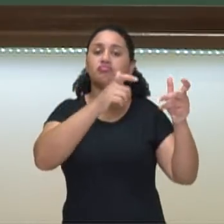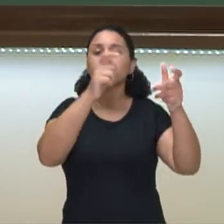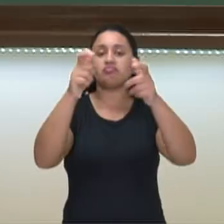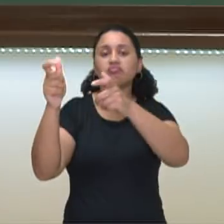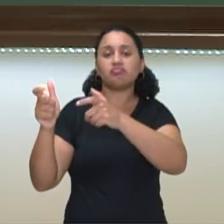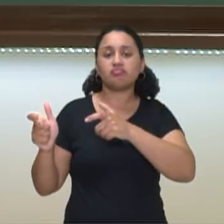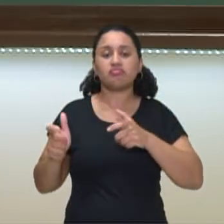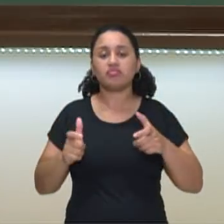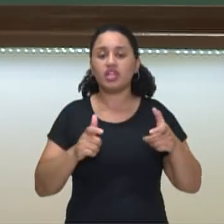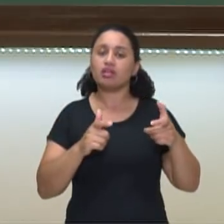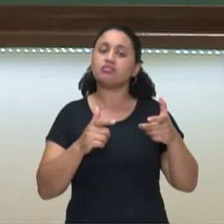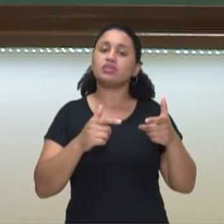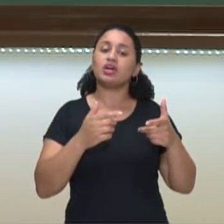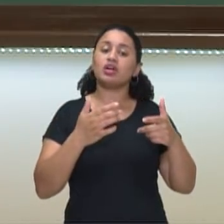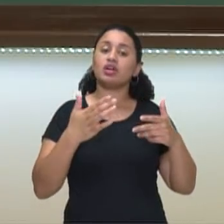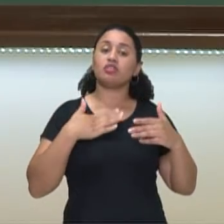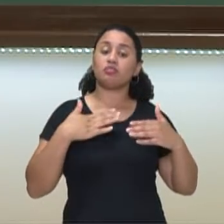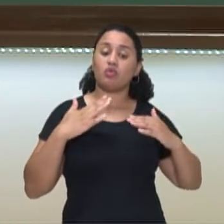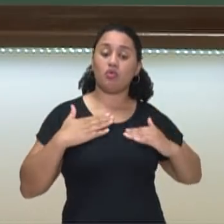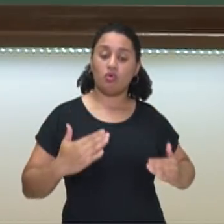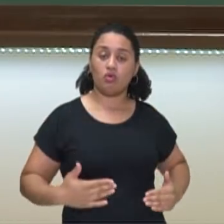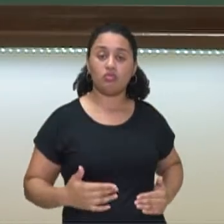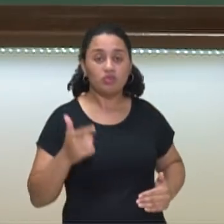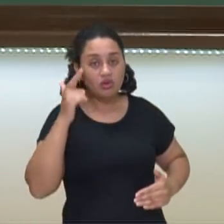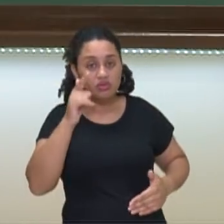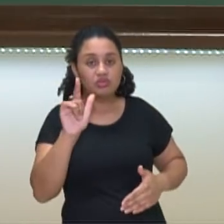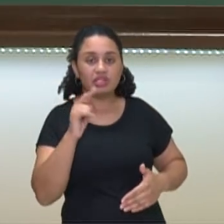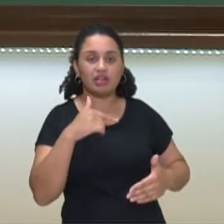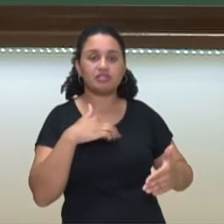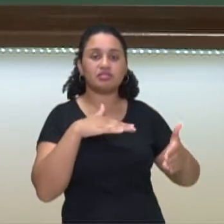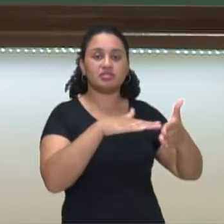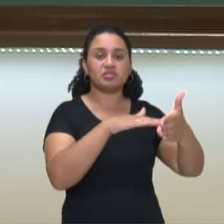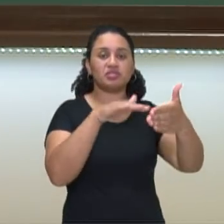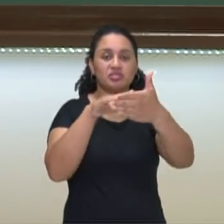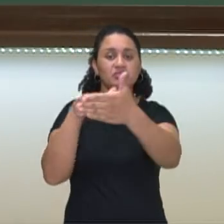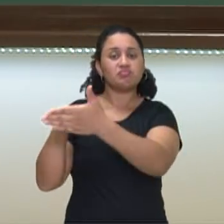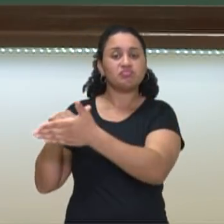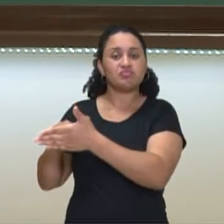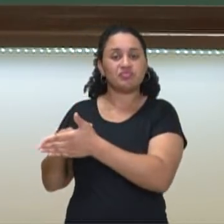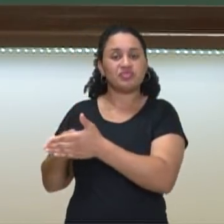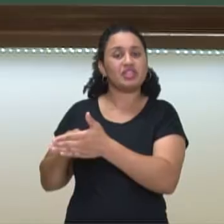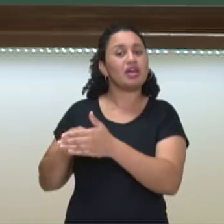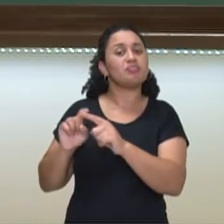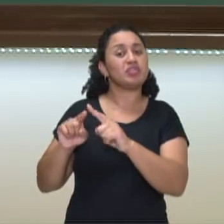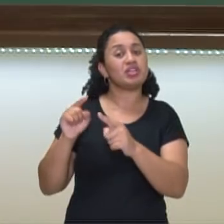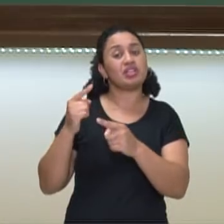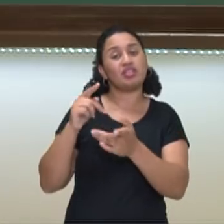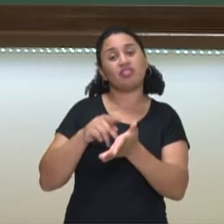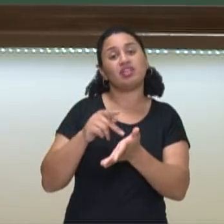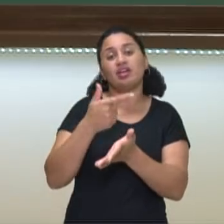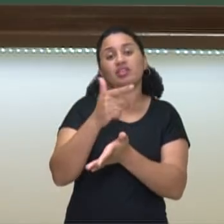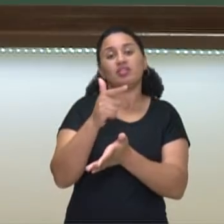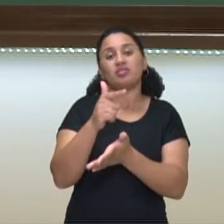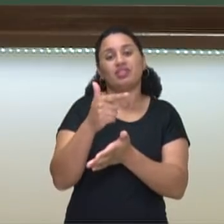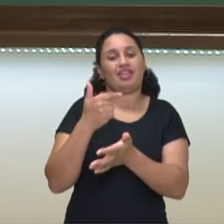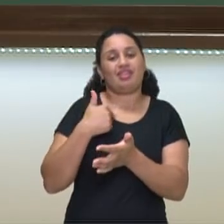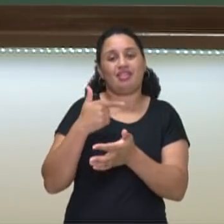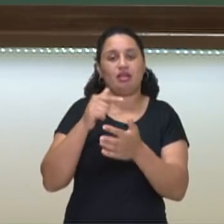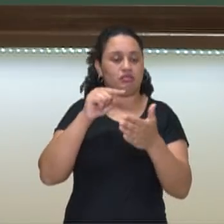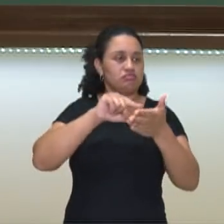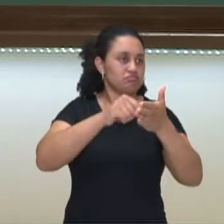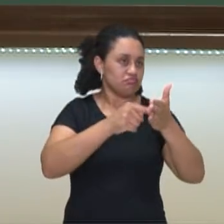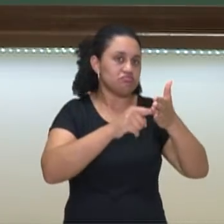são pontos que o meu corpo consegue alcançar. Na verdade, esses pontos não existem, né? Eles são